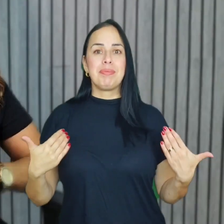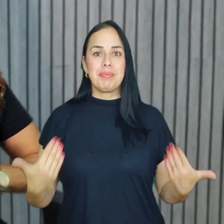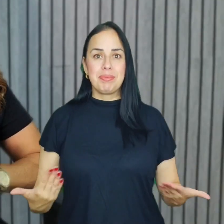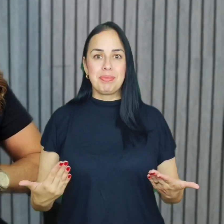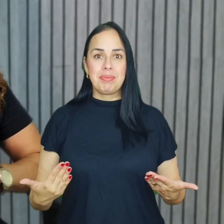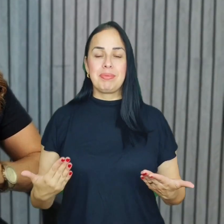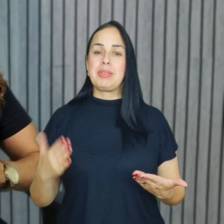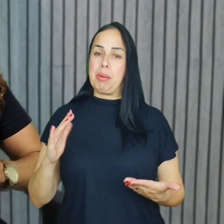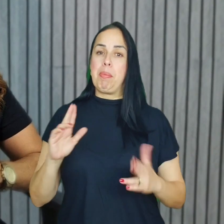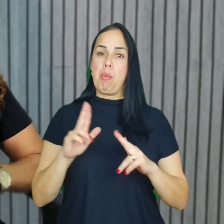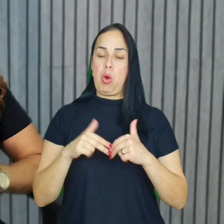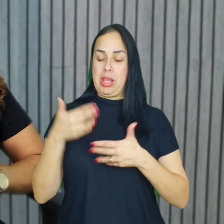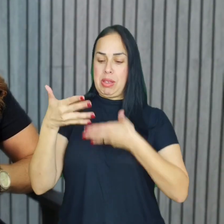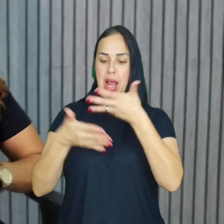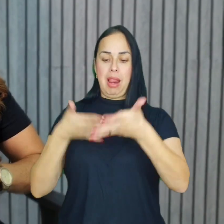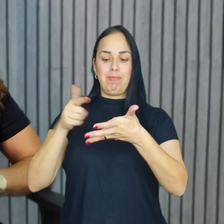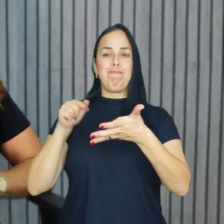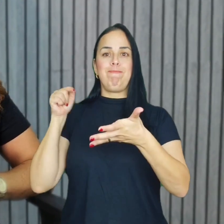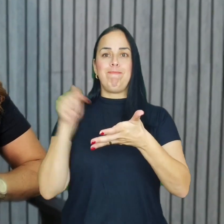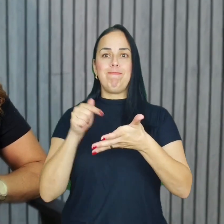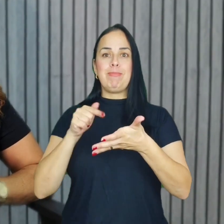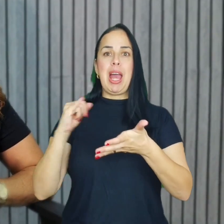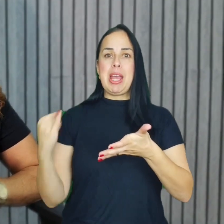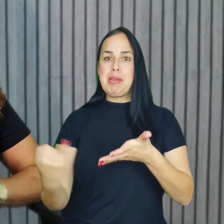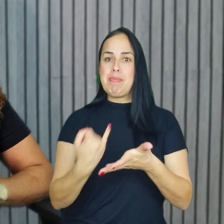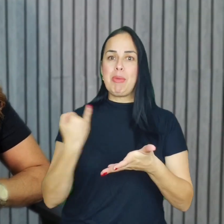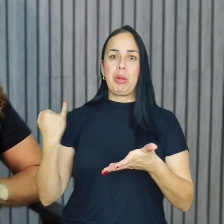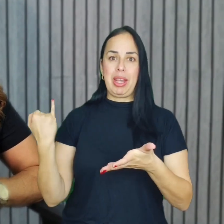Aí, a importância da Libras,